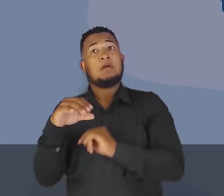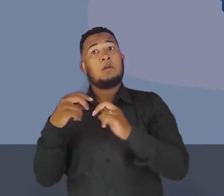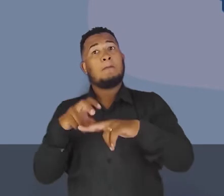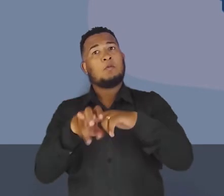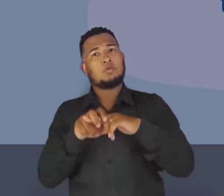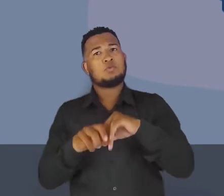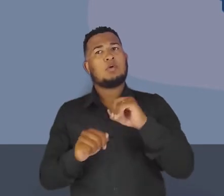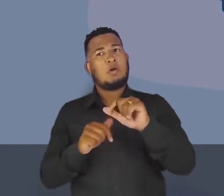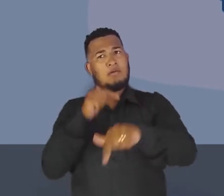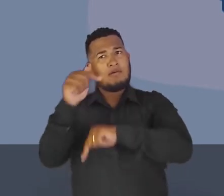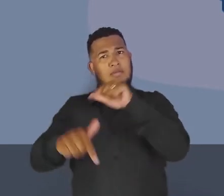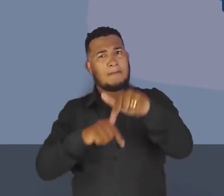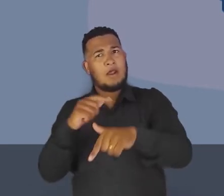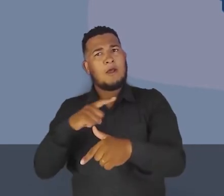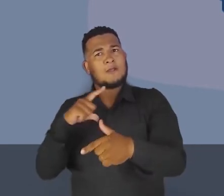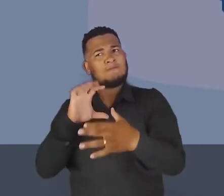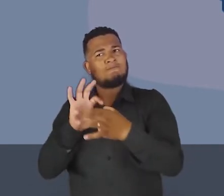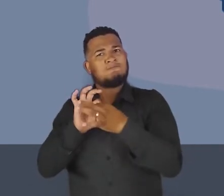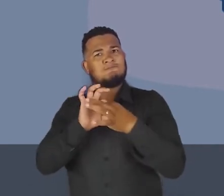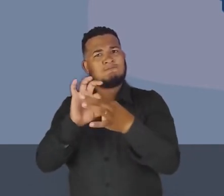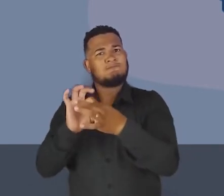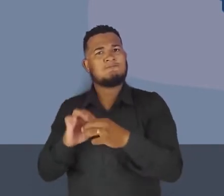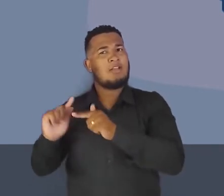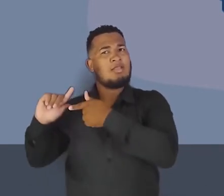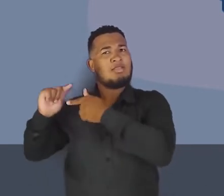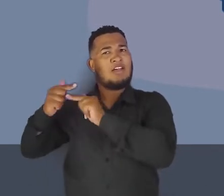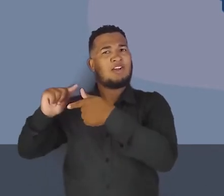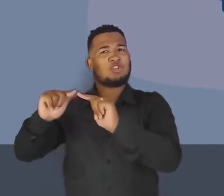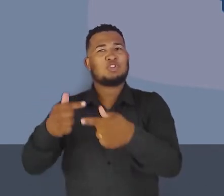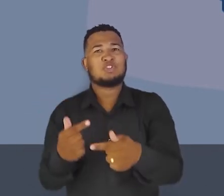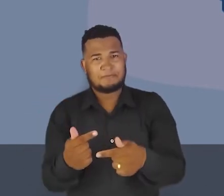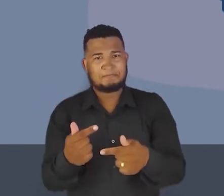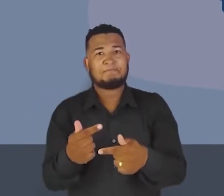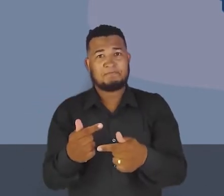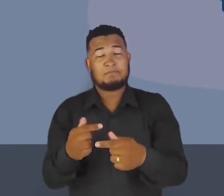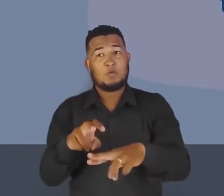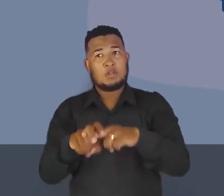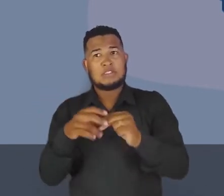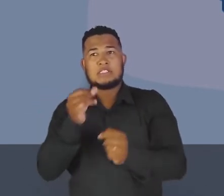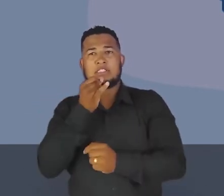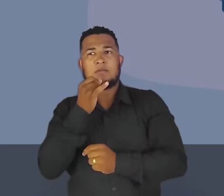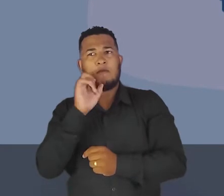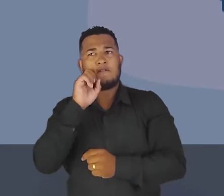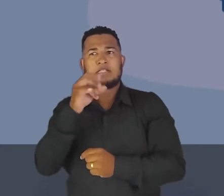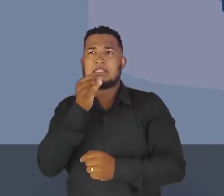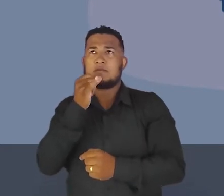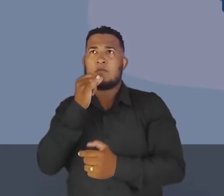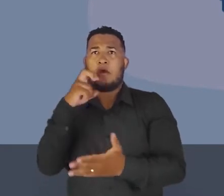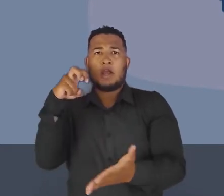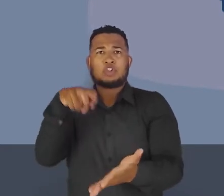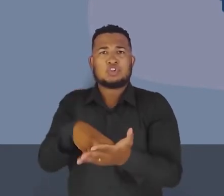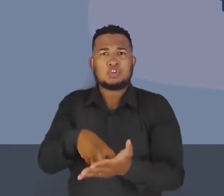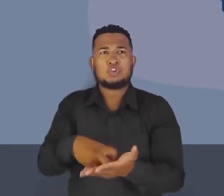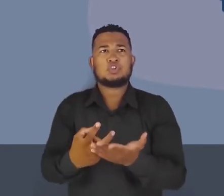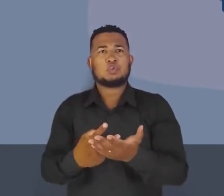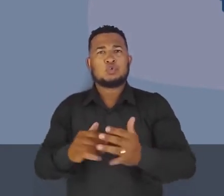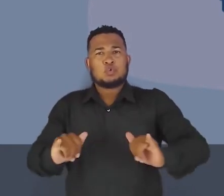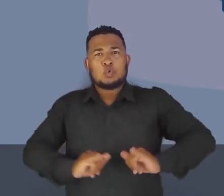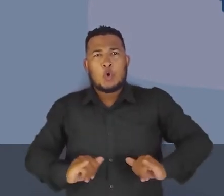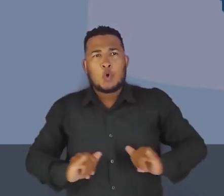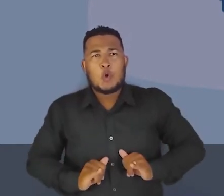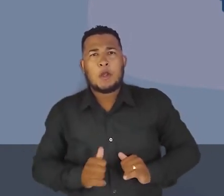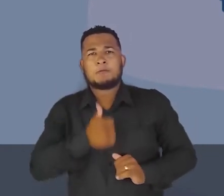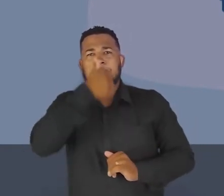trabalho ainda carrega aquela visão tradicional da antiguidade, o trabalho visto como um castigo, como um sofrimento, como